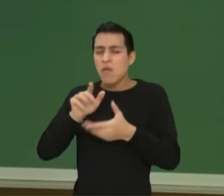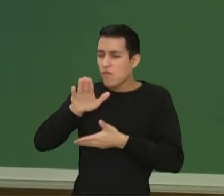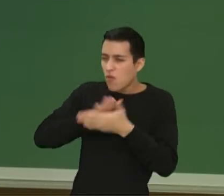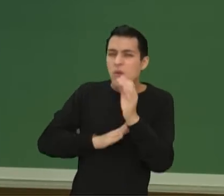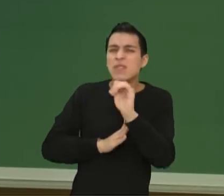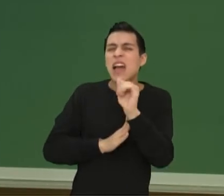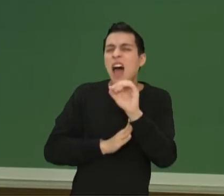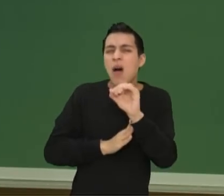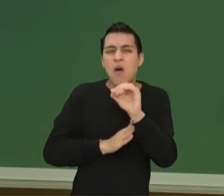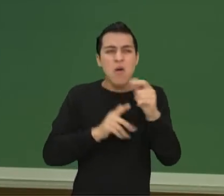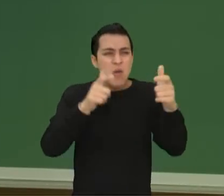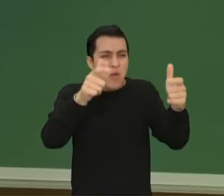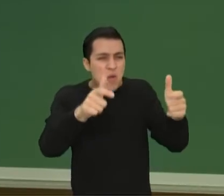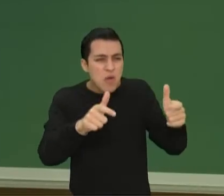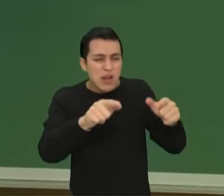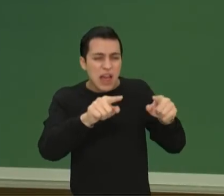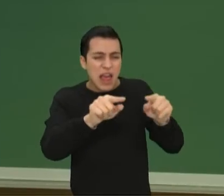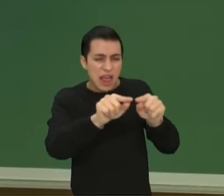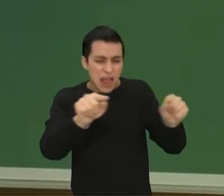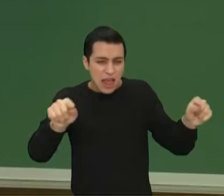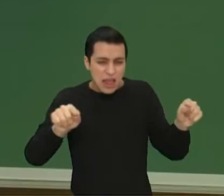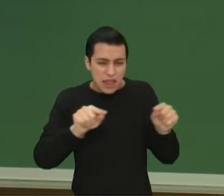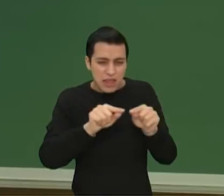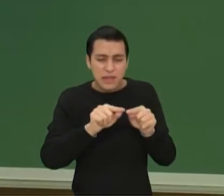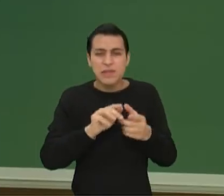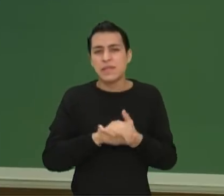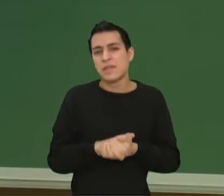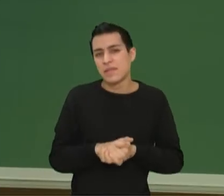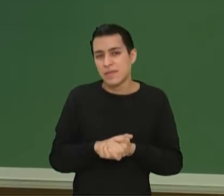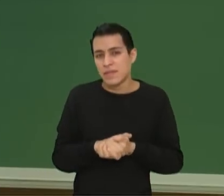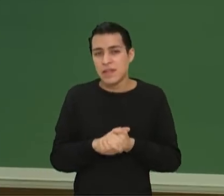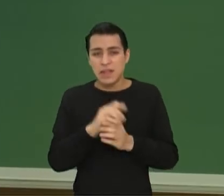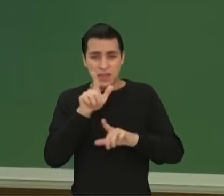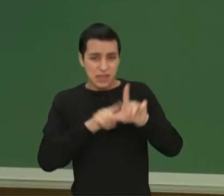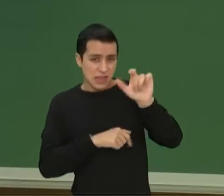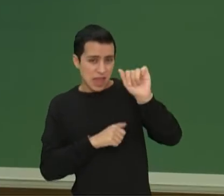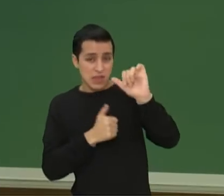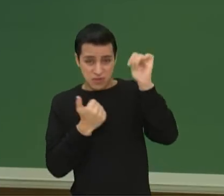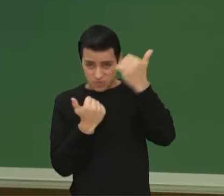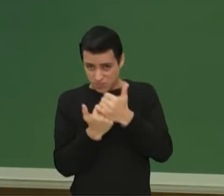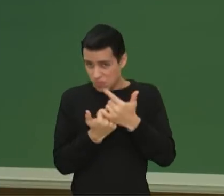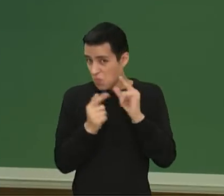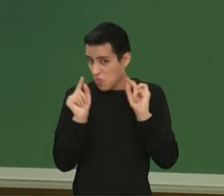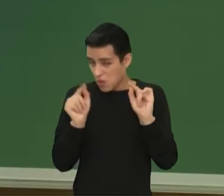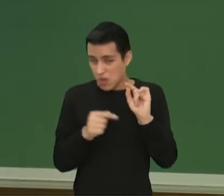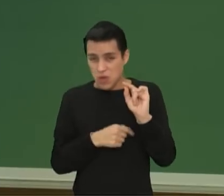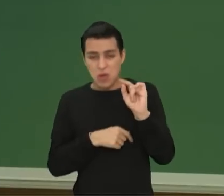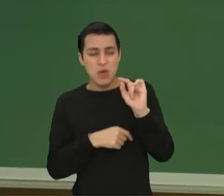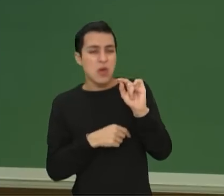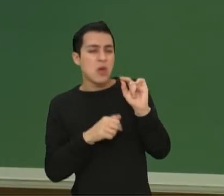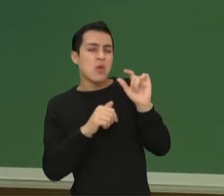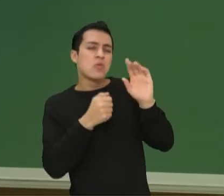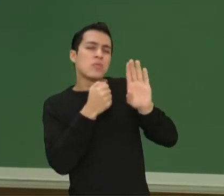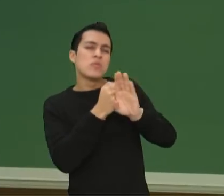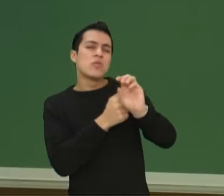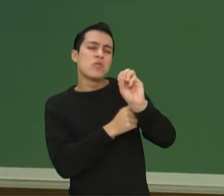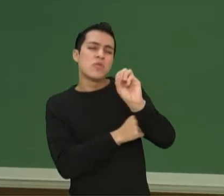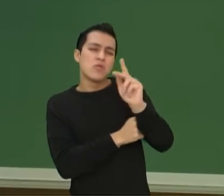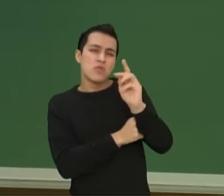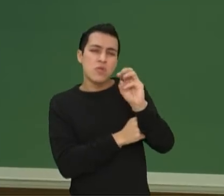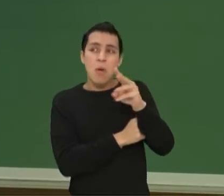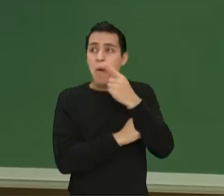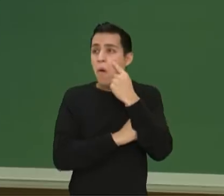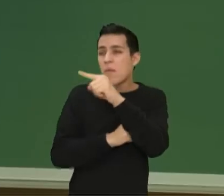Fomos ao quintal. Veja só, na letra A, você vai substituir o substantivo show pelo